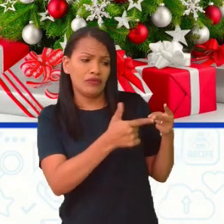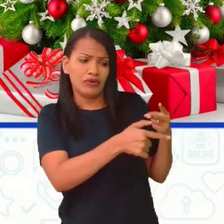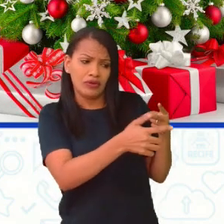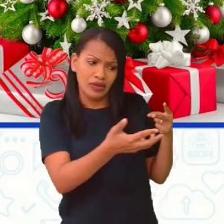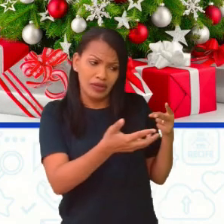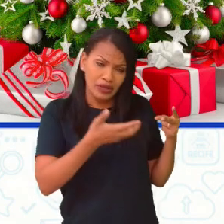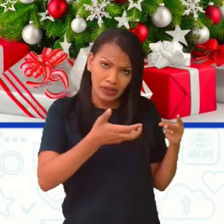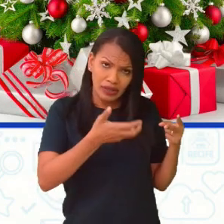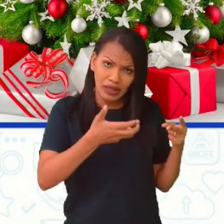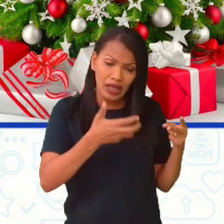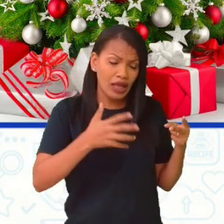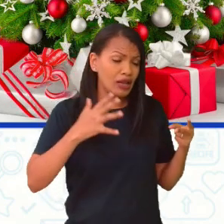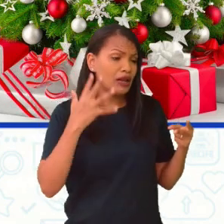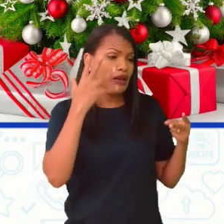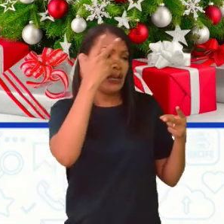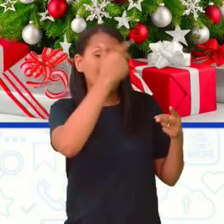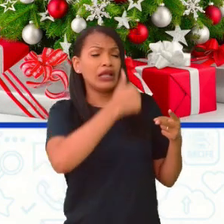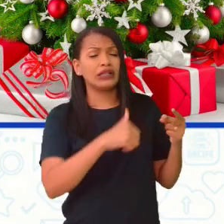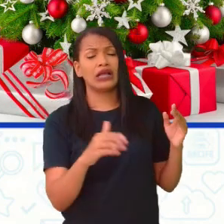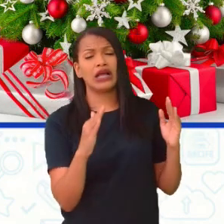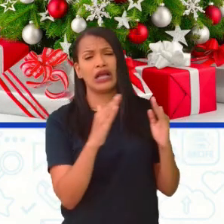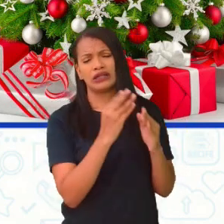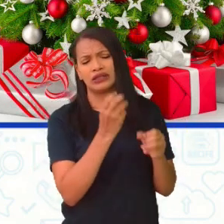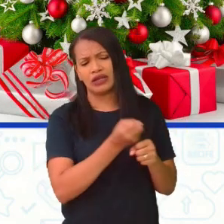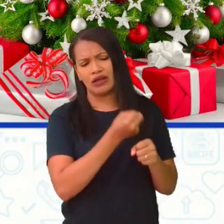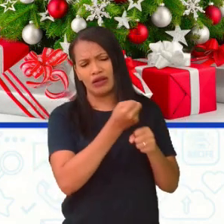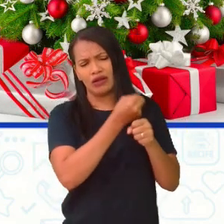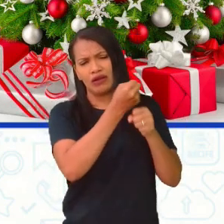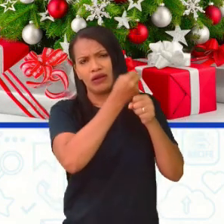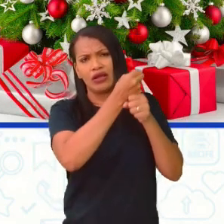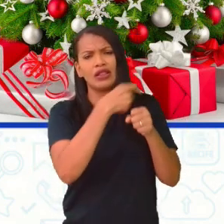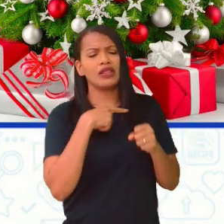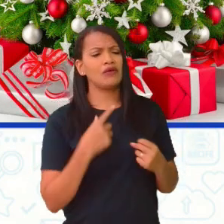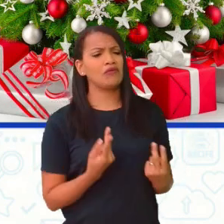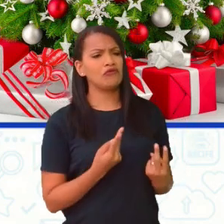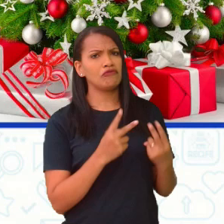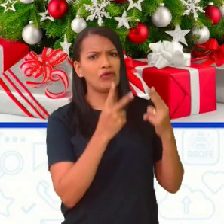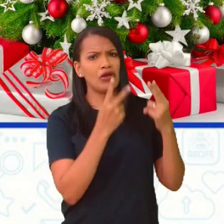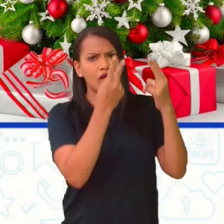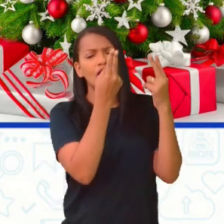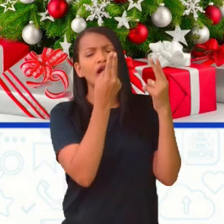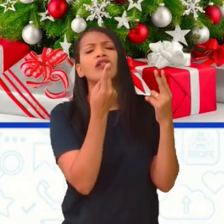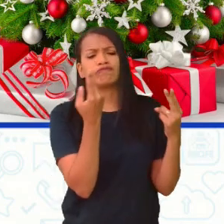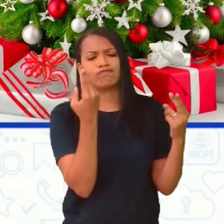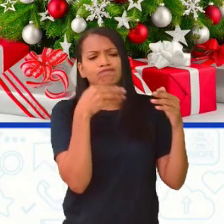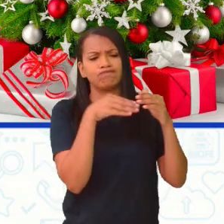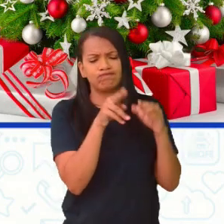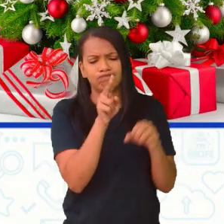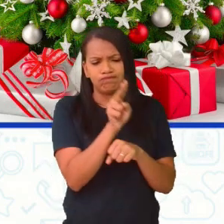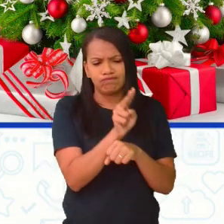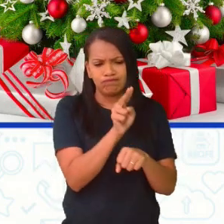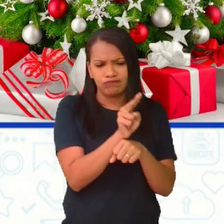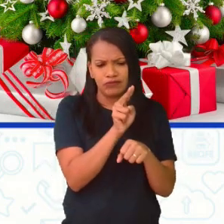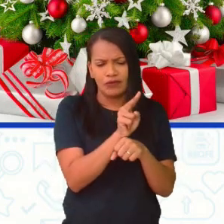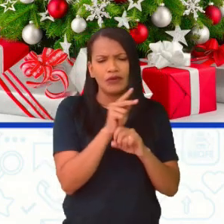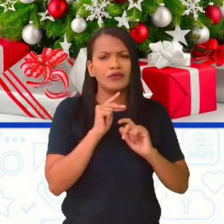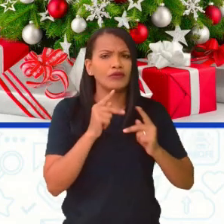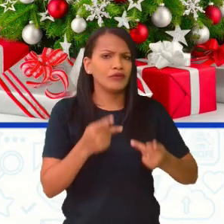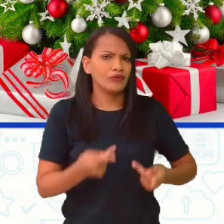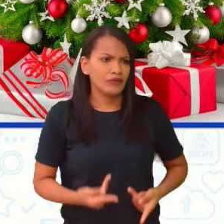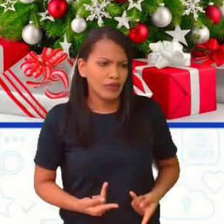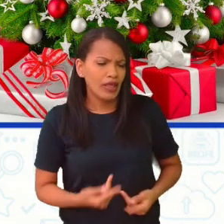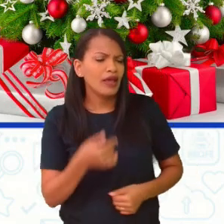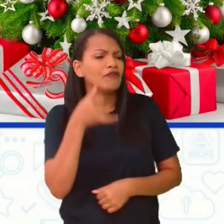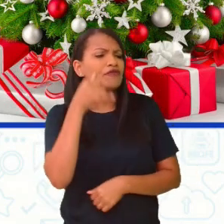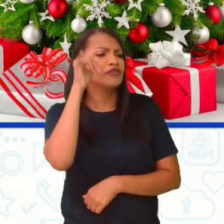que seja a mais linda casa já construída. Terá muito valor por abrigar os homens, evitando que eles peguem chuva